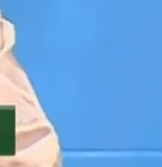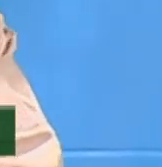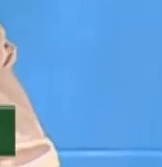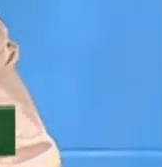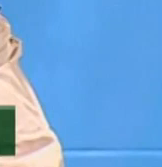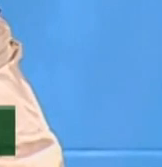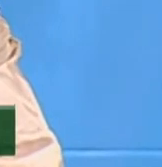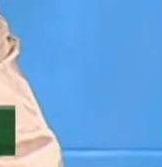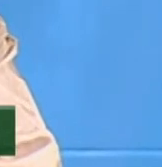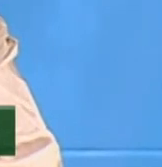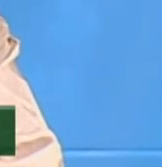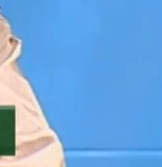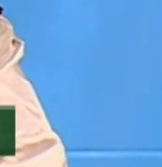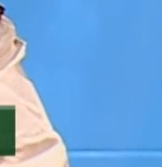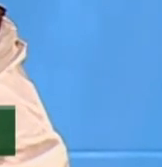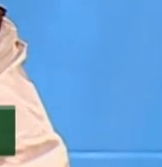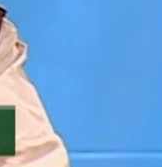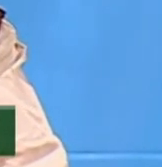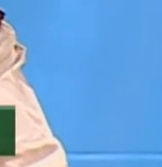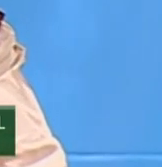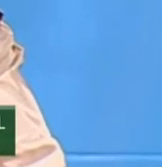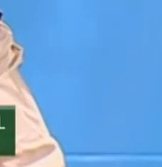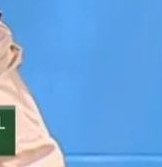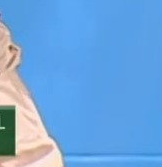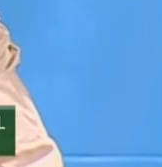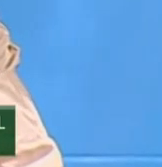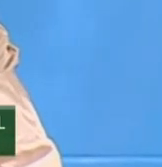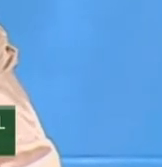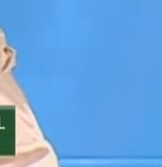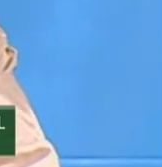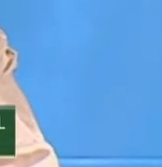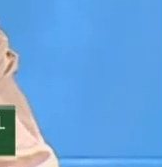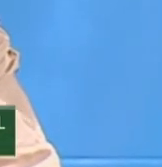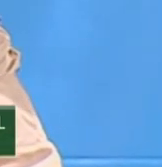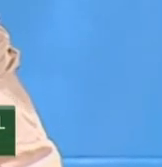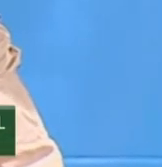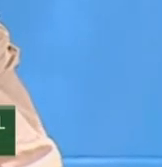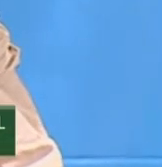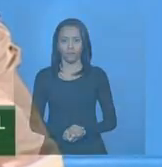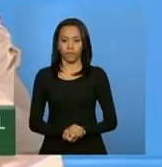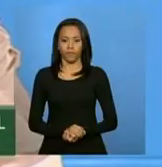liderança agora. Mas também temos aí um sinal